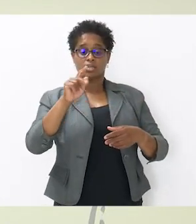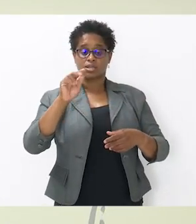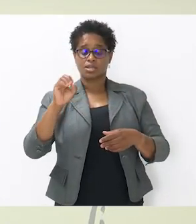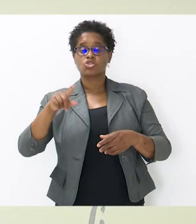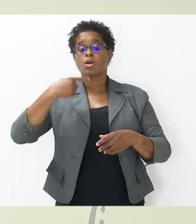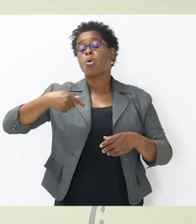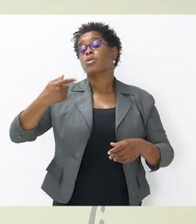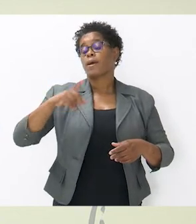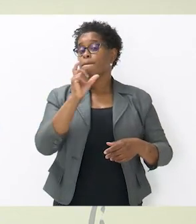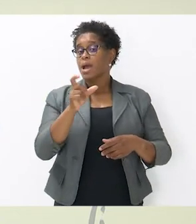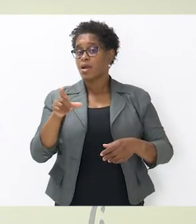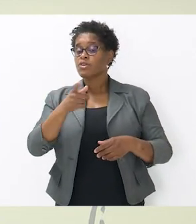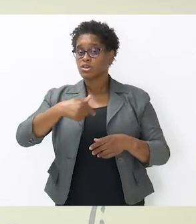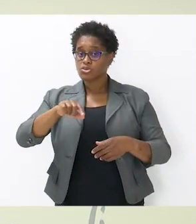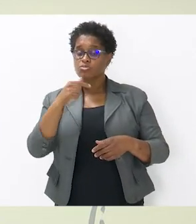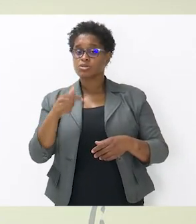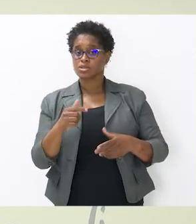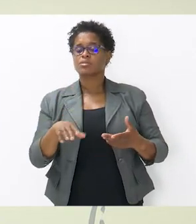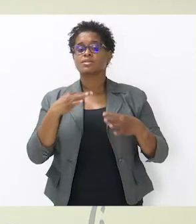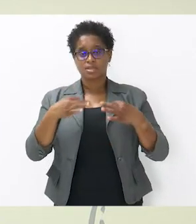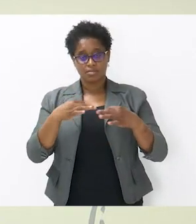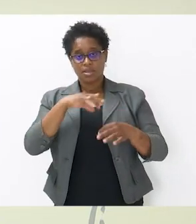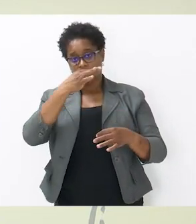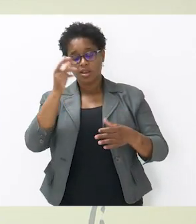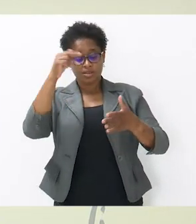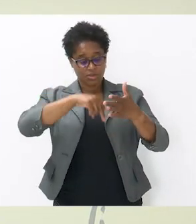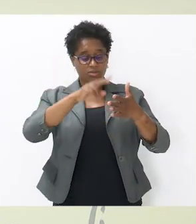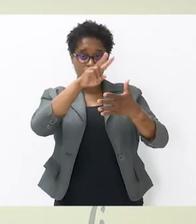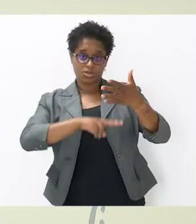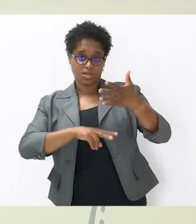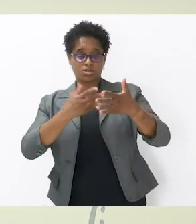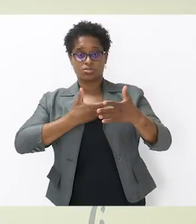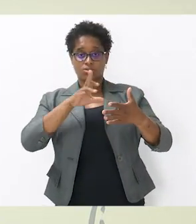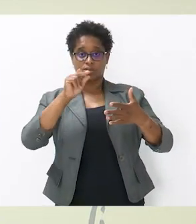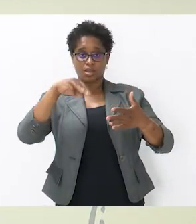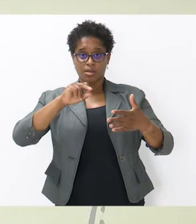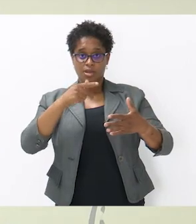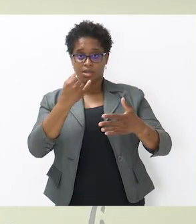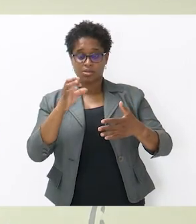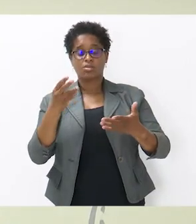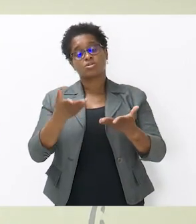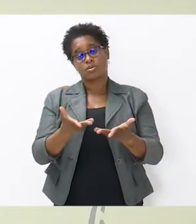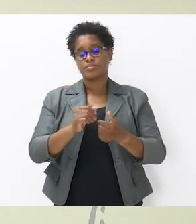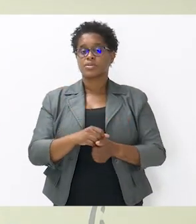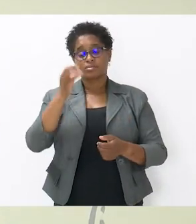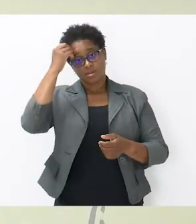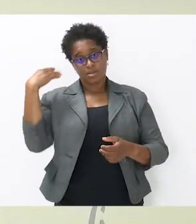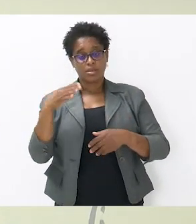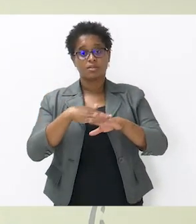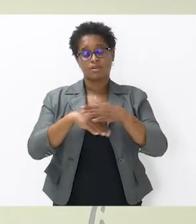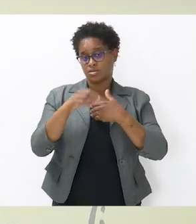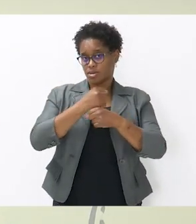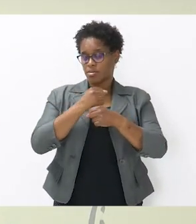outra palavra que nós temos de nos acostumar dentro do texto dramático. Posto isto, então não se esqueçam,